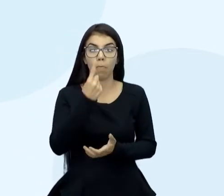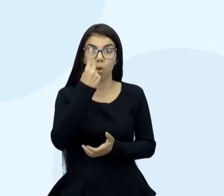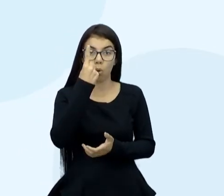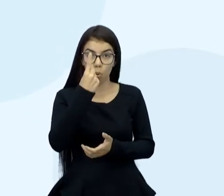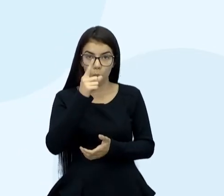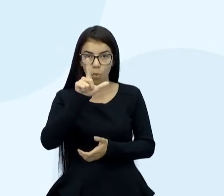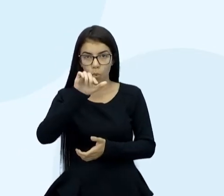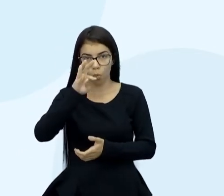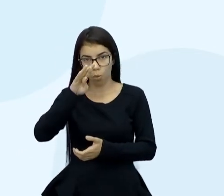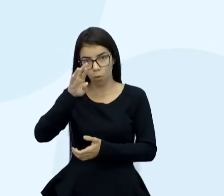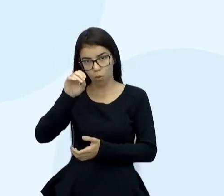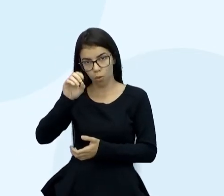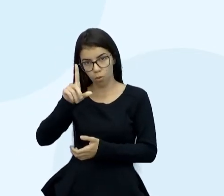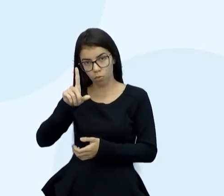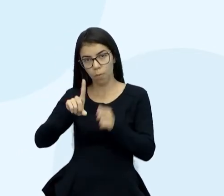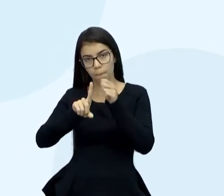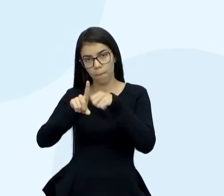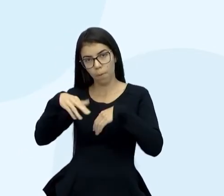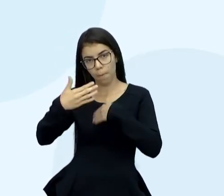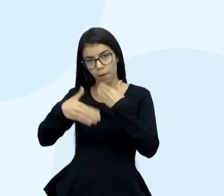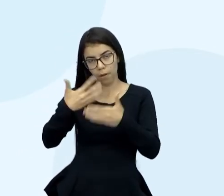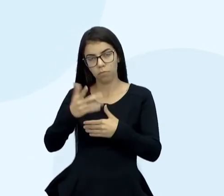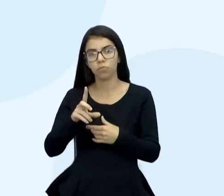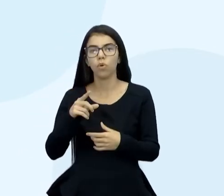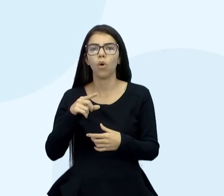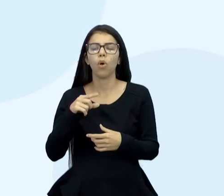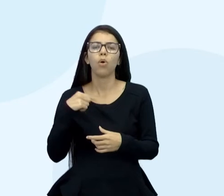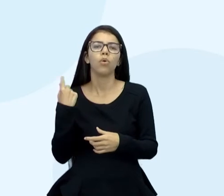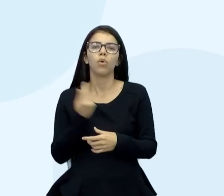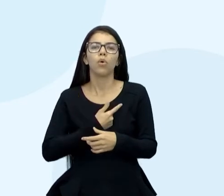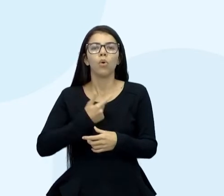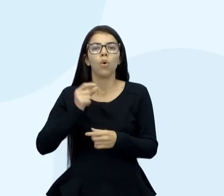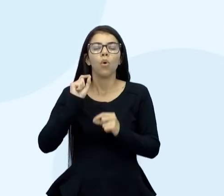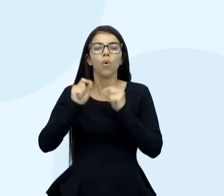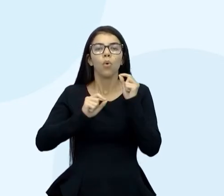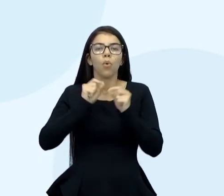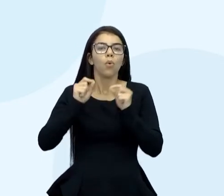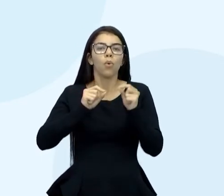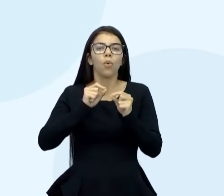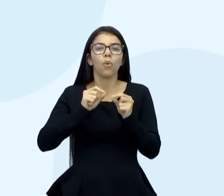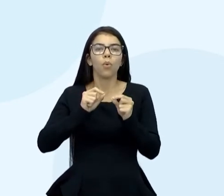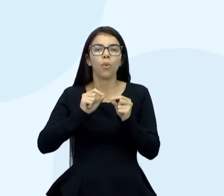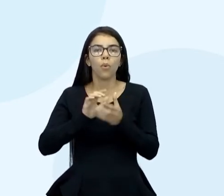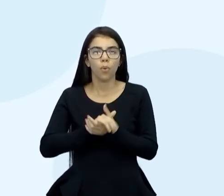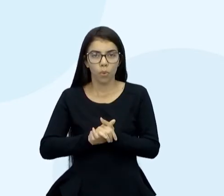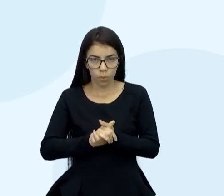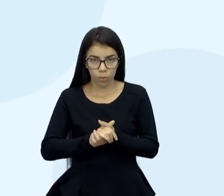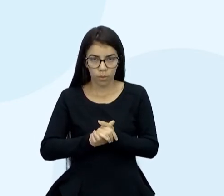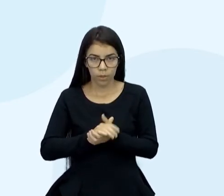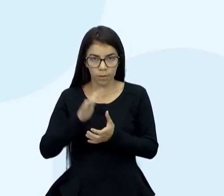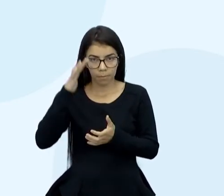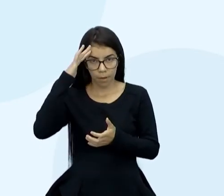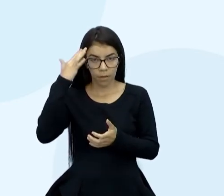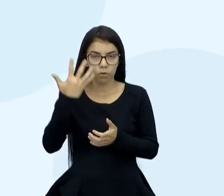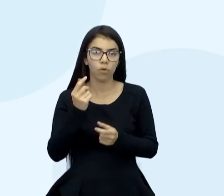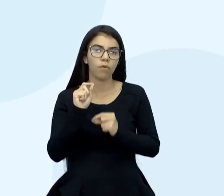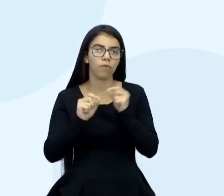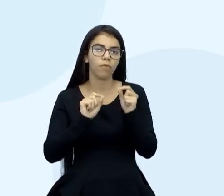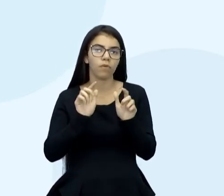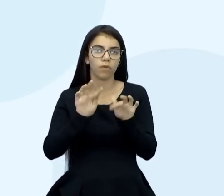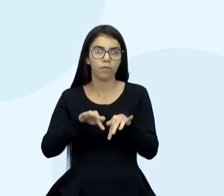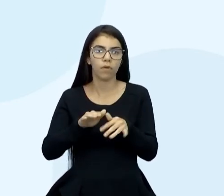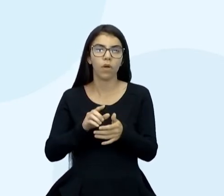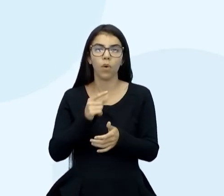base nesse valor, qual a conclusão que podemos chegar a respeito dessa região? Então quer dizer que se